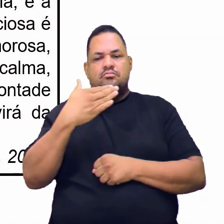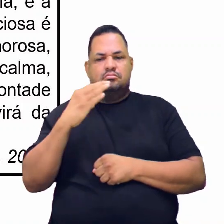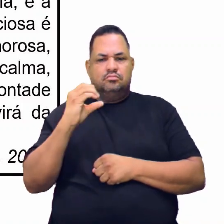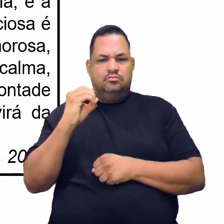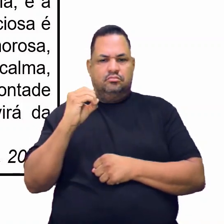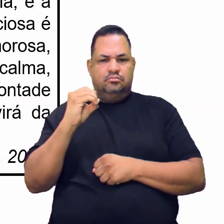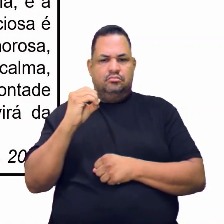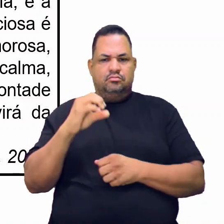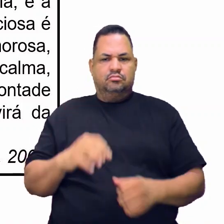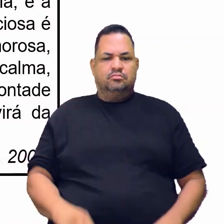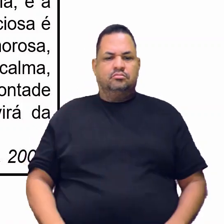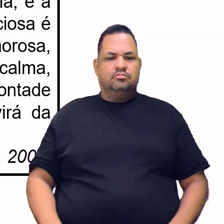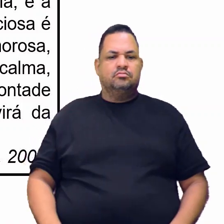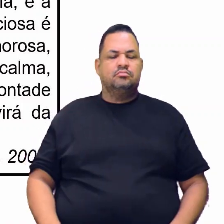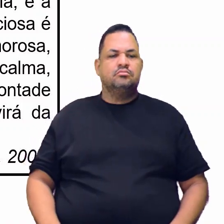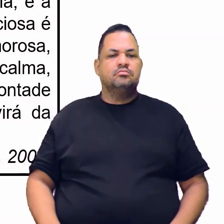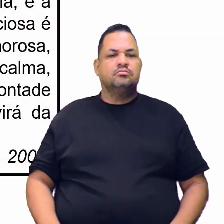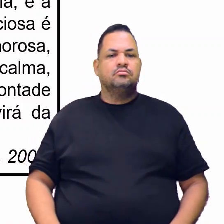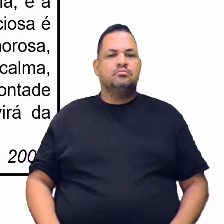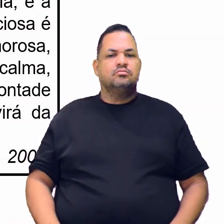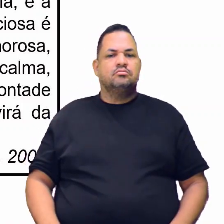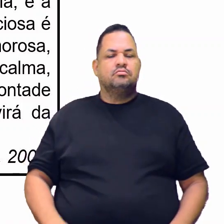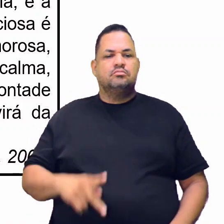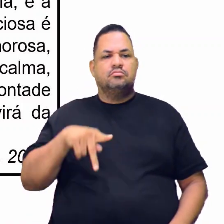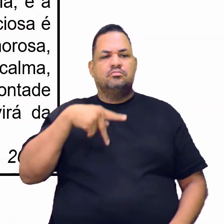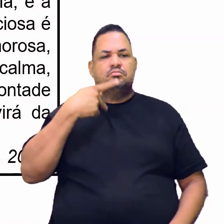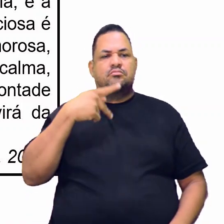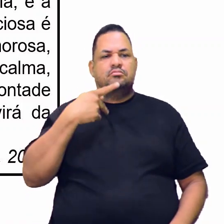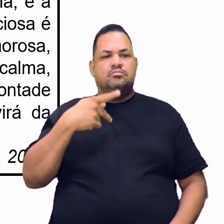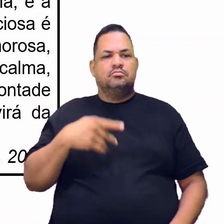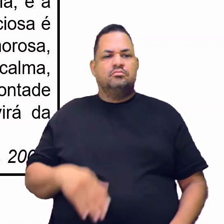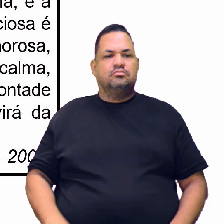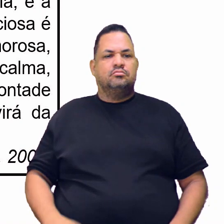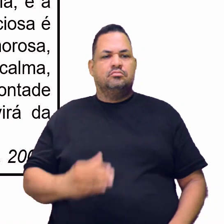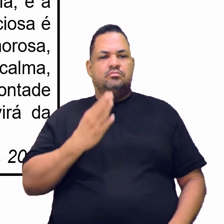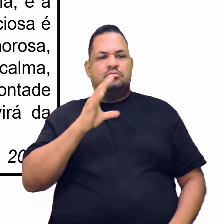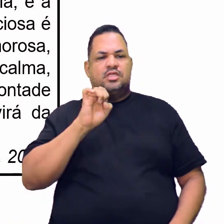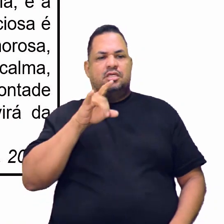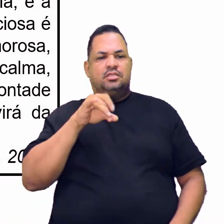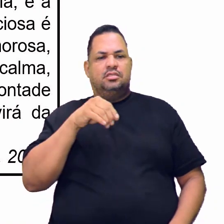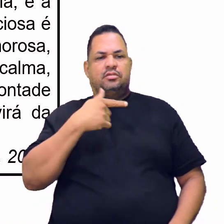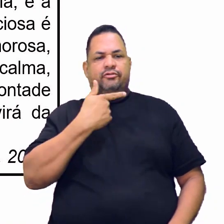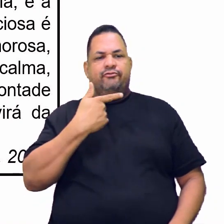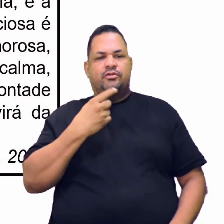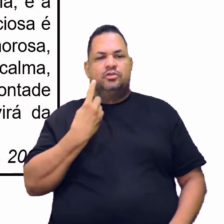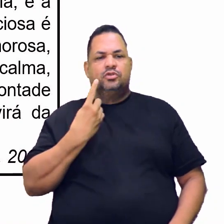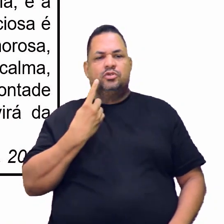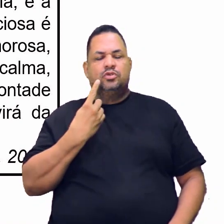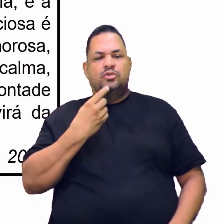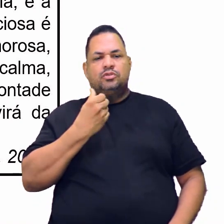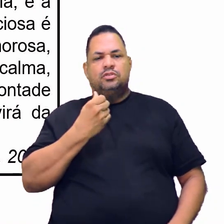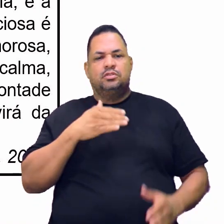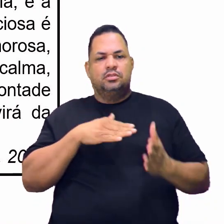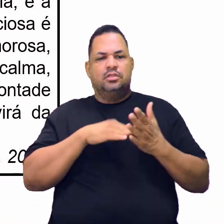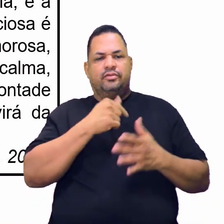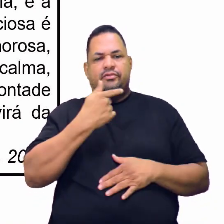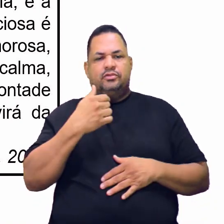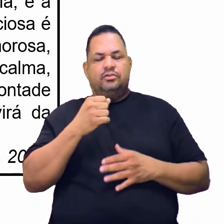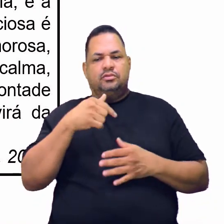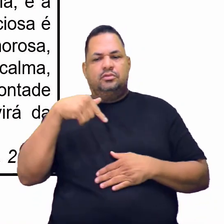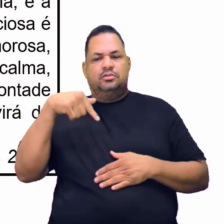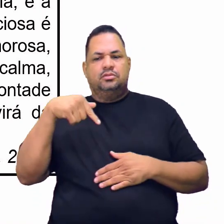já de 2010, mas só que é falando o seguinte: Câncer, 21 de junho a 21 de julho.